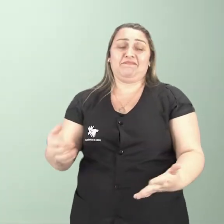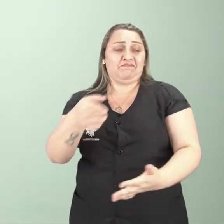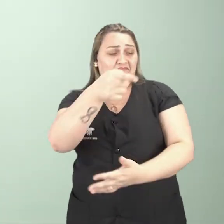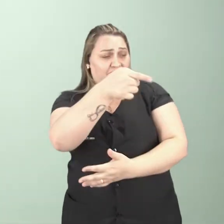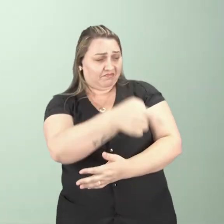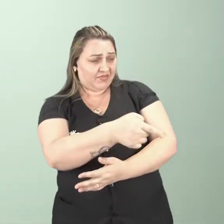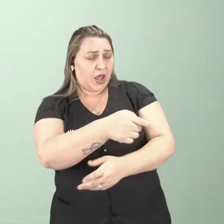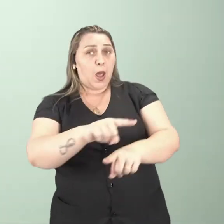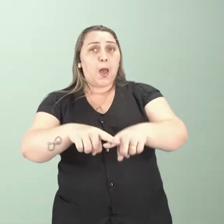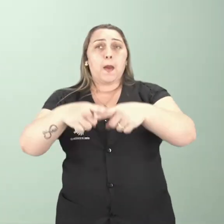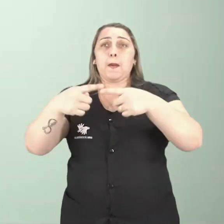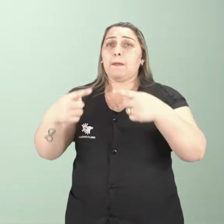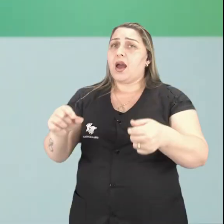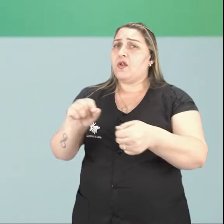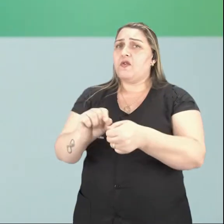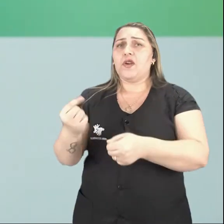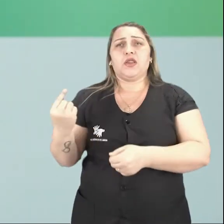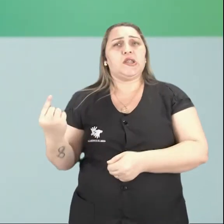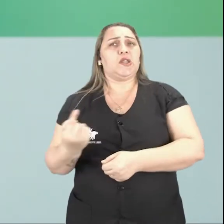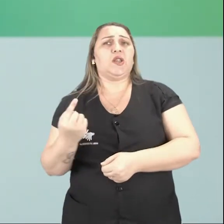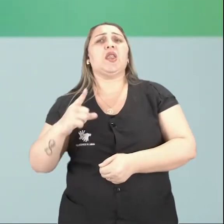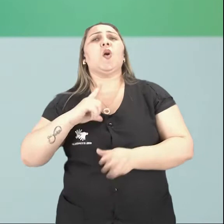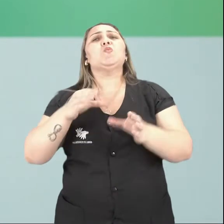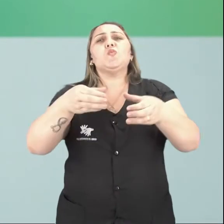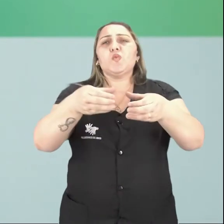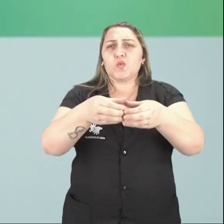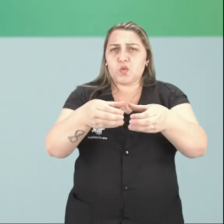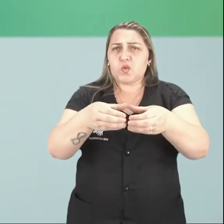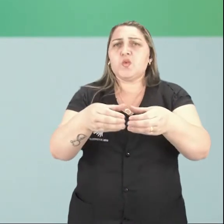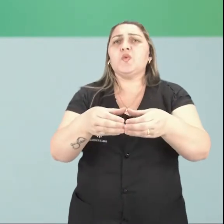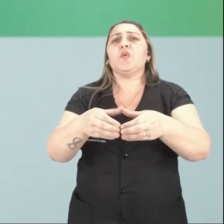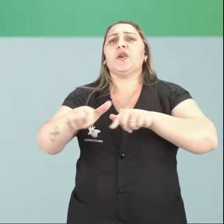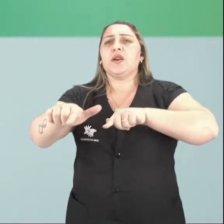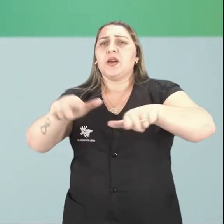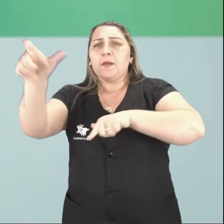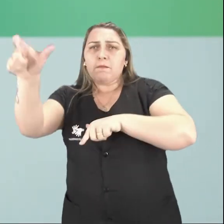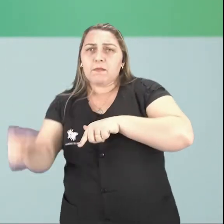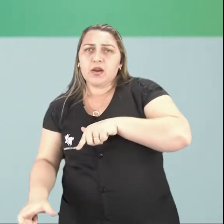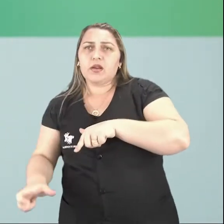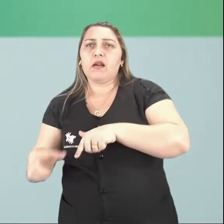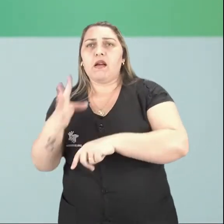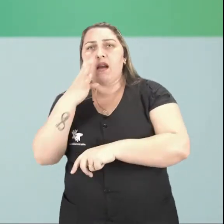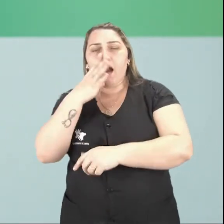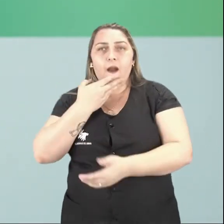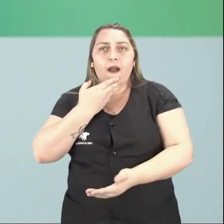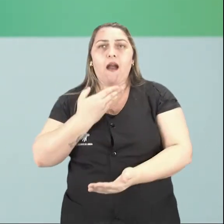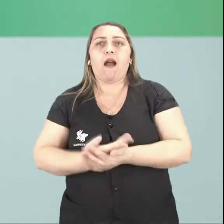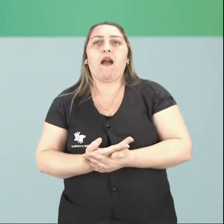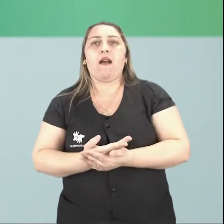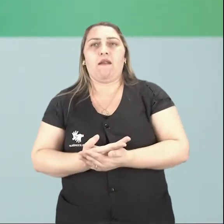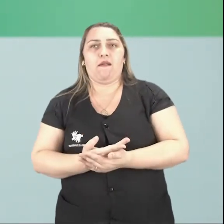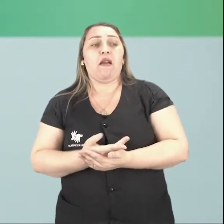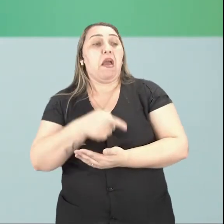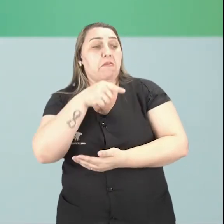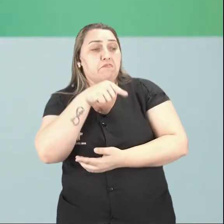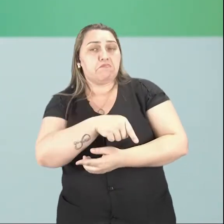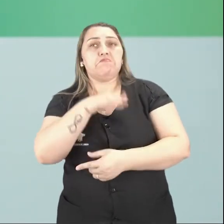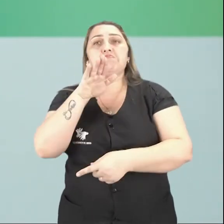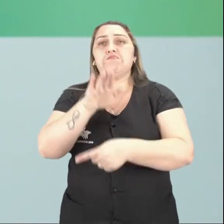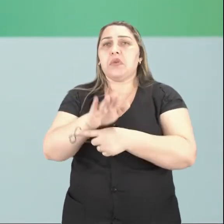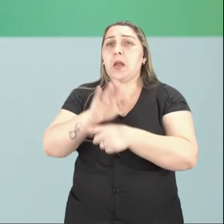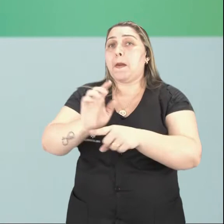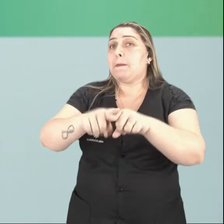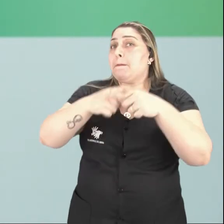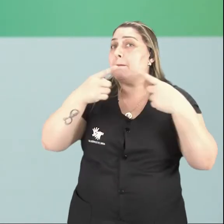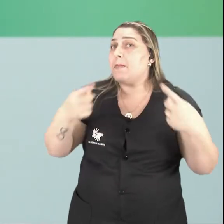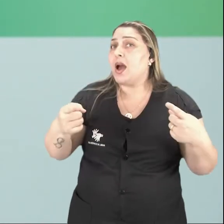Ele. Porém, ele não fez sozinho e nem ele sabe fazer. Por isso, ele se admira de uma coisa que ele mesmo ajudou a fazer,